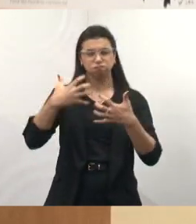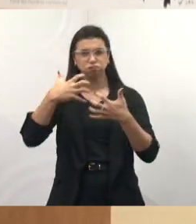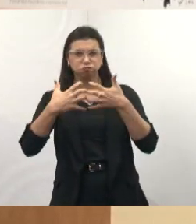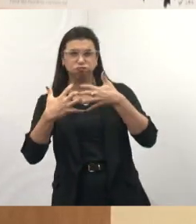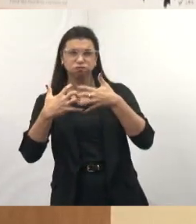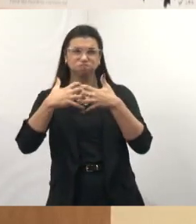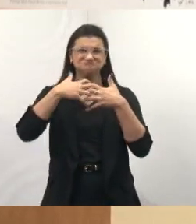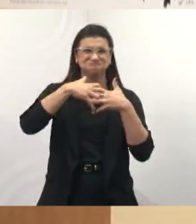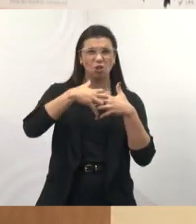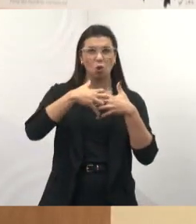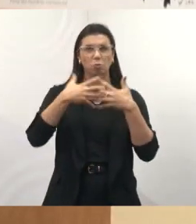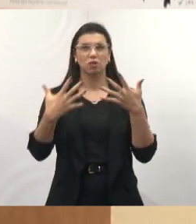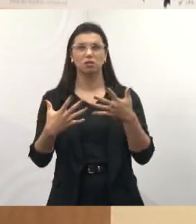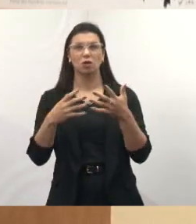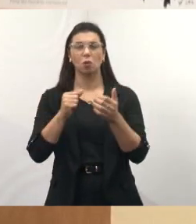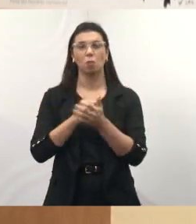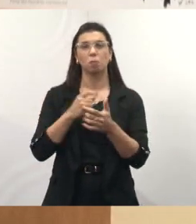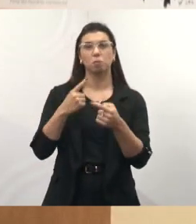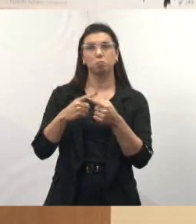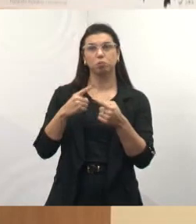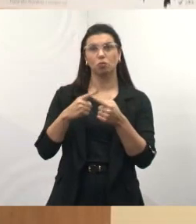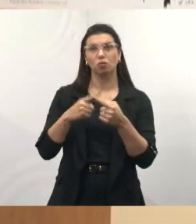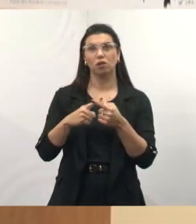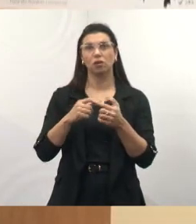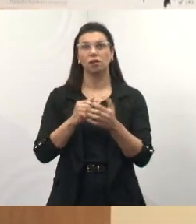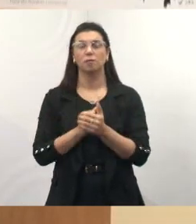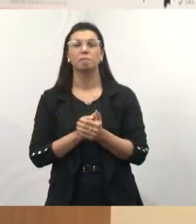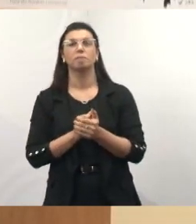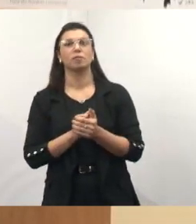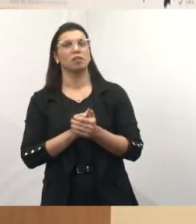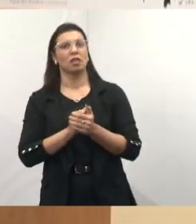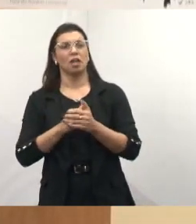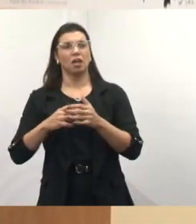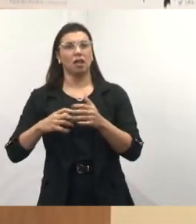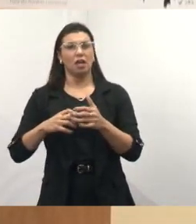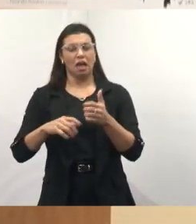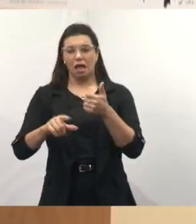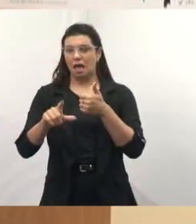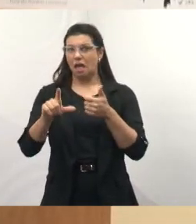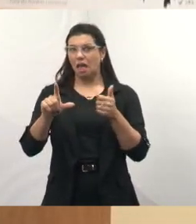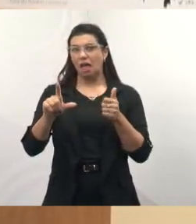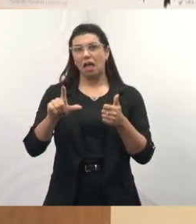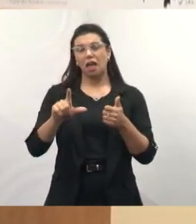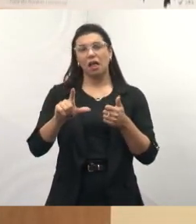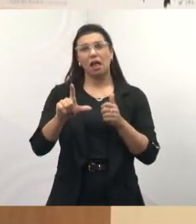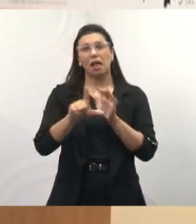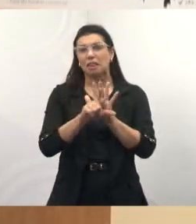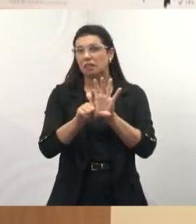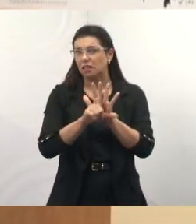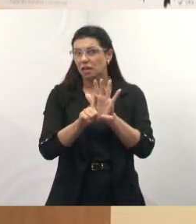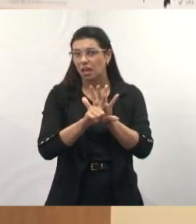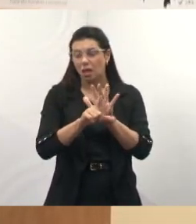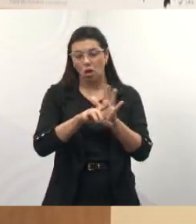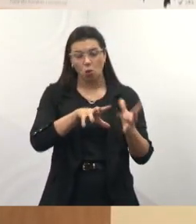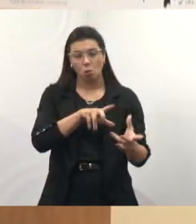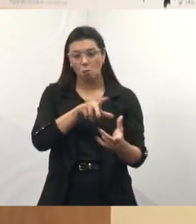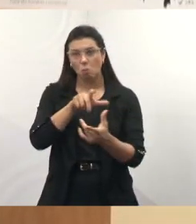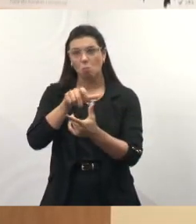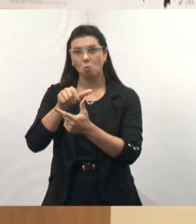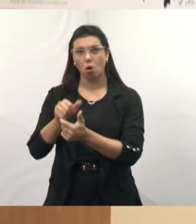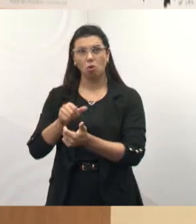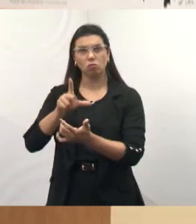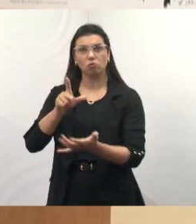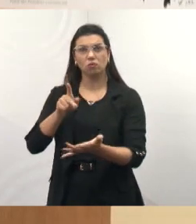ideal, apontado pelo tribunal, apontado pelos manuais, apontado pela legislação, e o mundo real, o mundo que